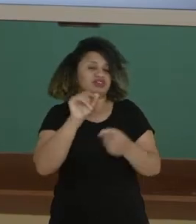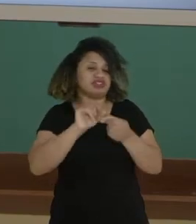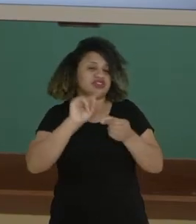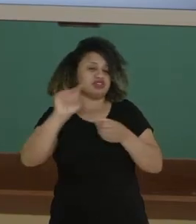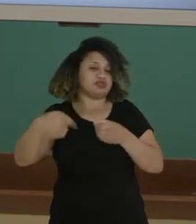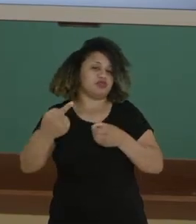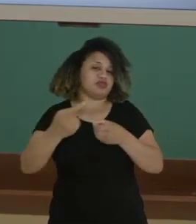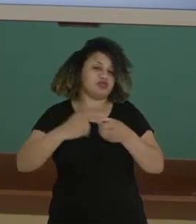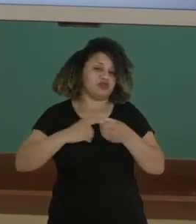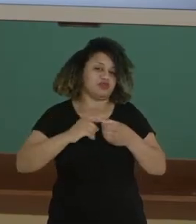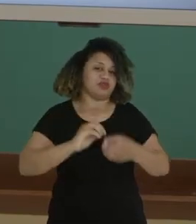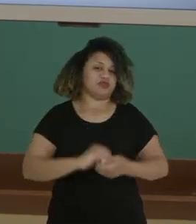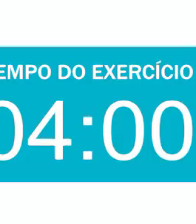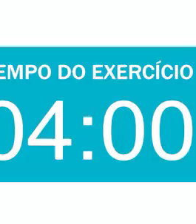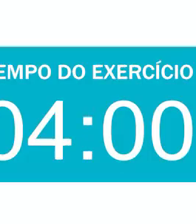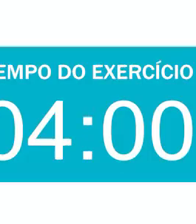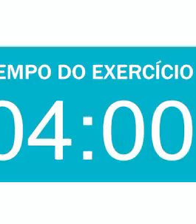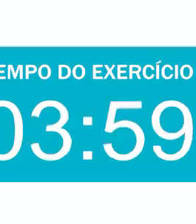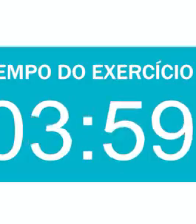já volto.